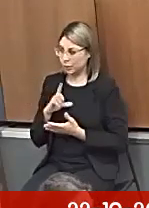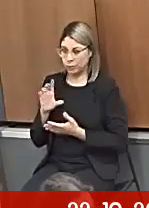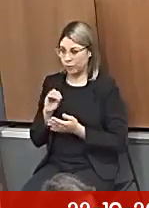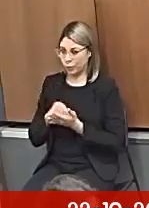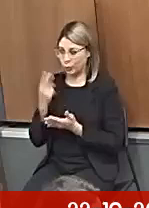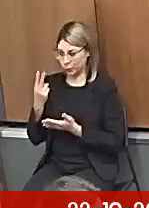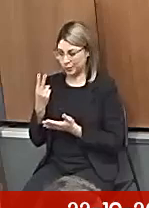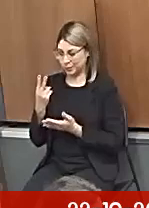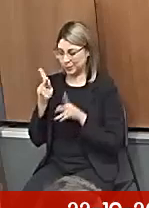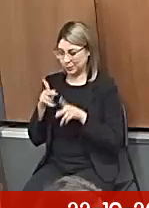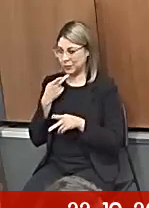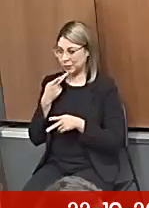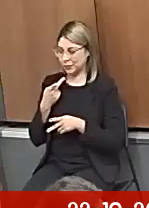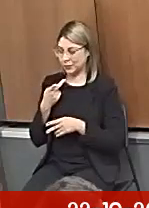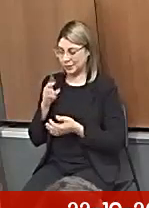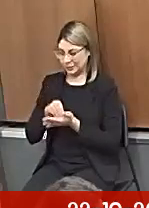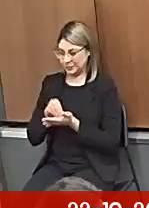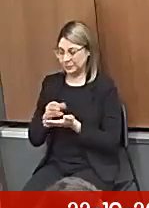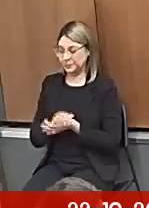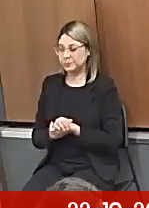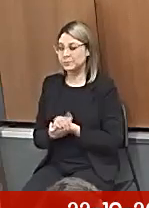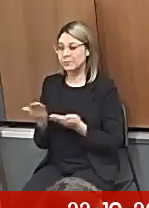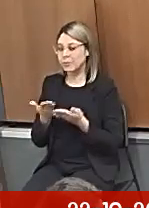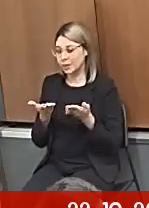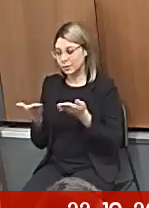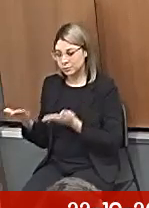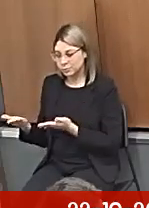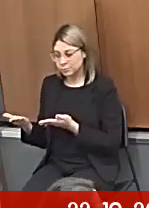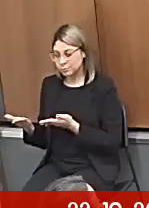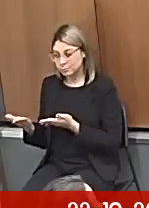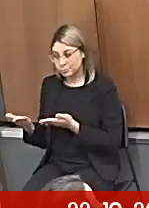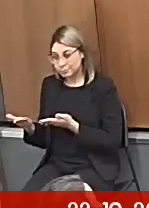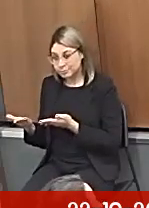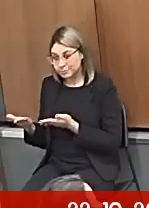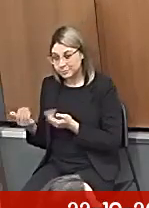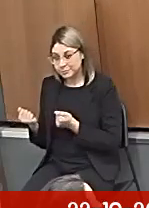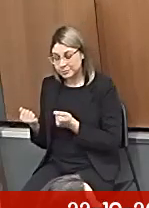tem um Luiz Renato também que não falou. Então, vamos passar aqui para,